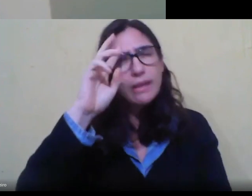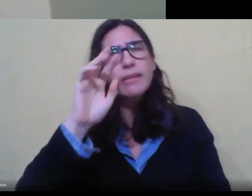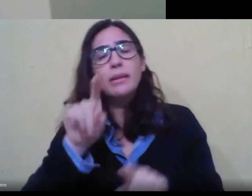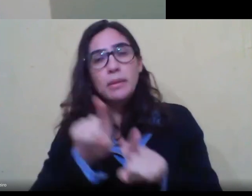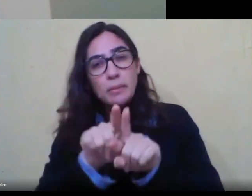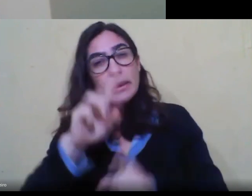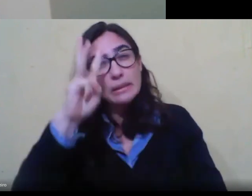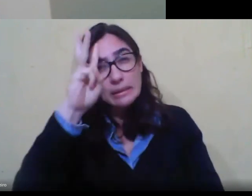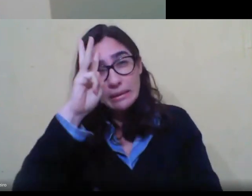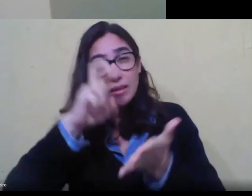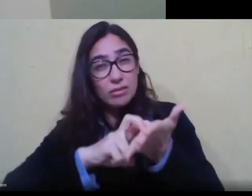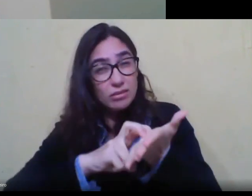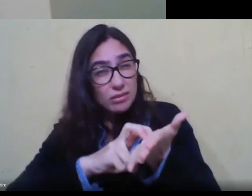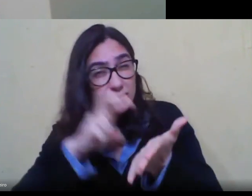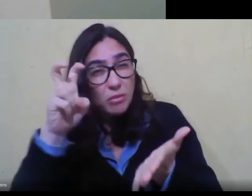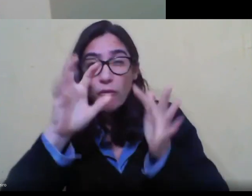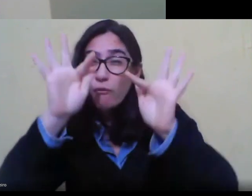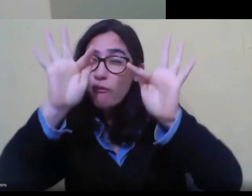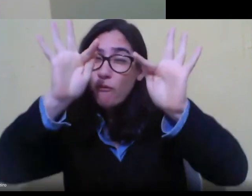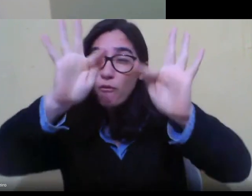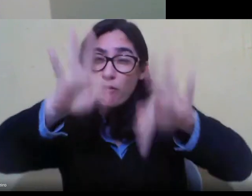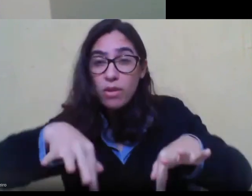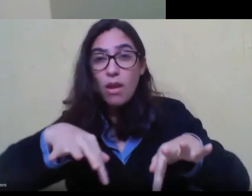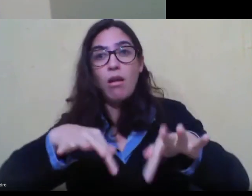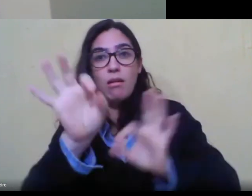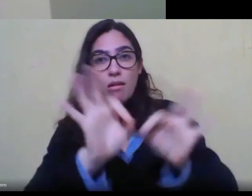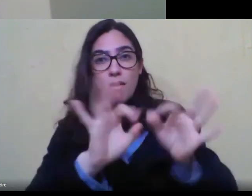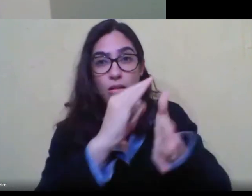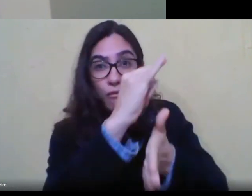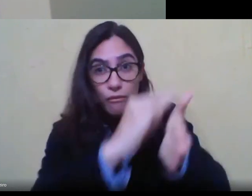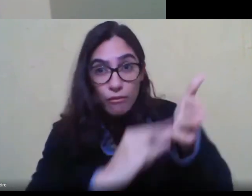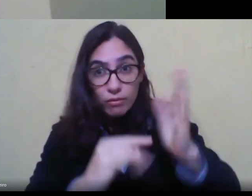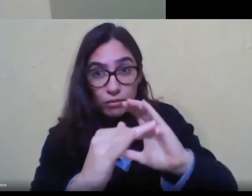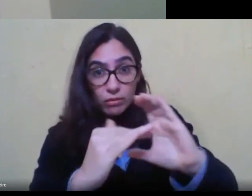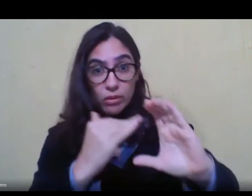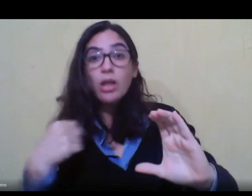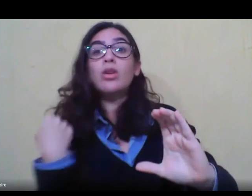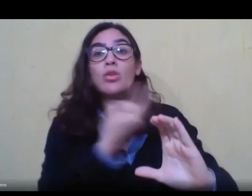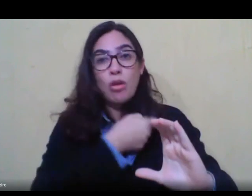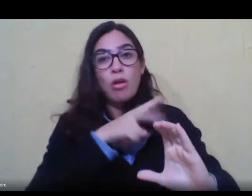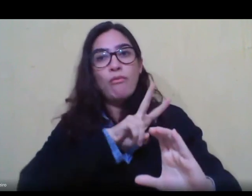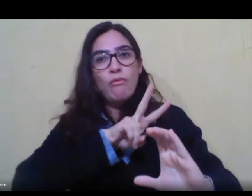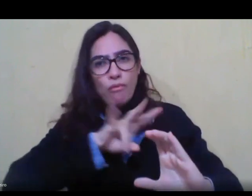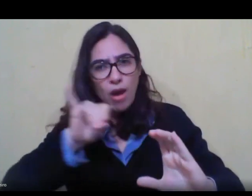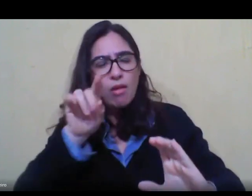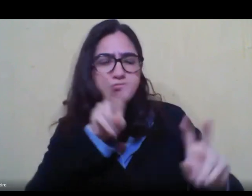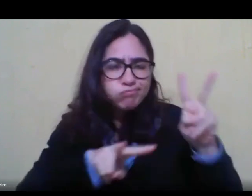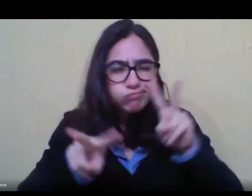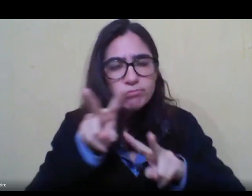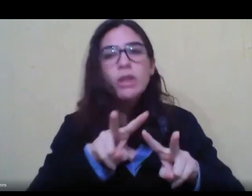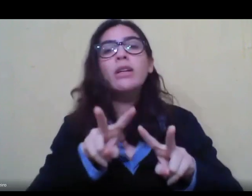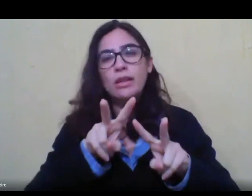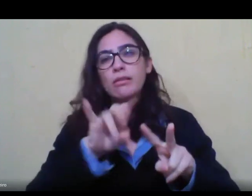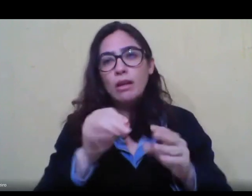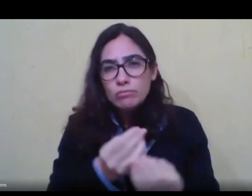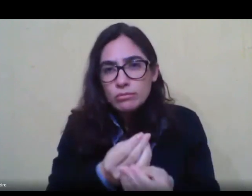oferta, acho que é na sexta que o Augusto faz a oferta, né, dia 14. Isso, tá bom,